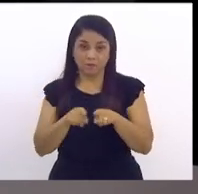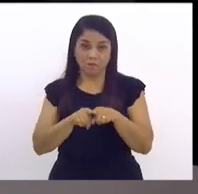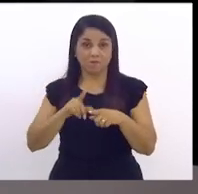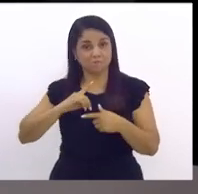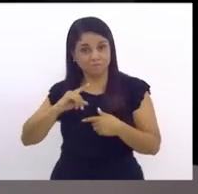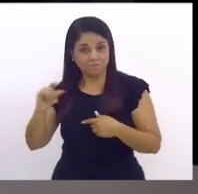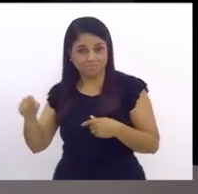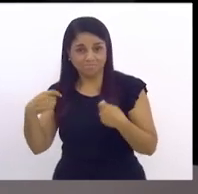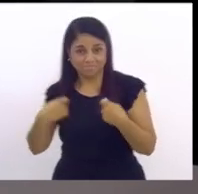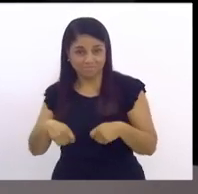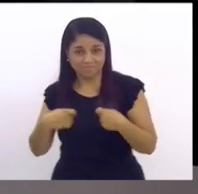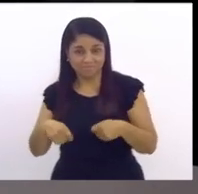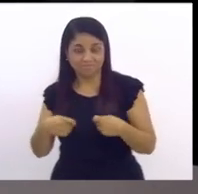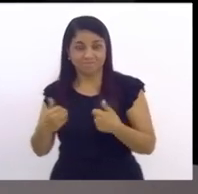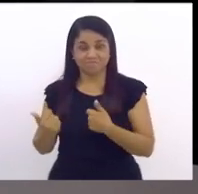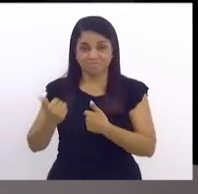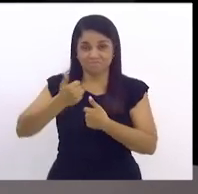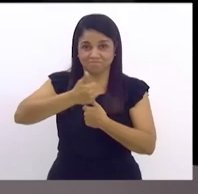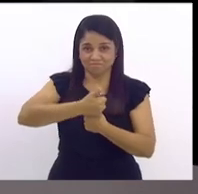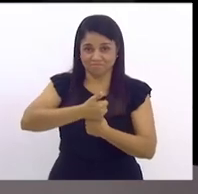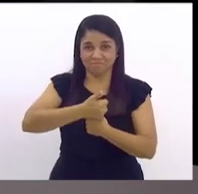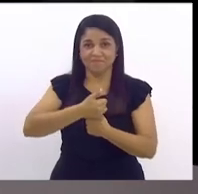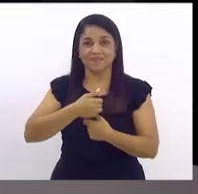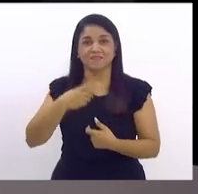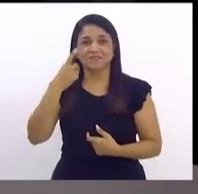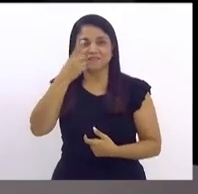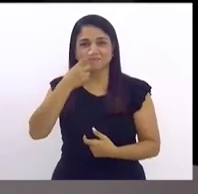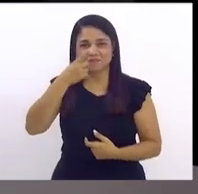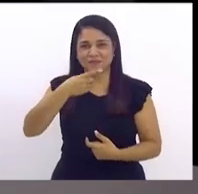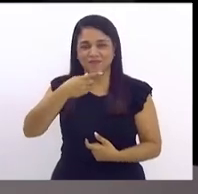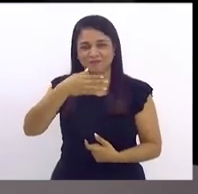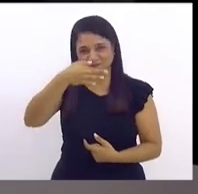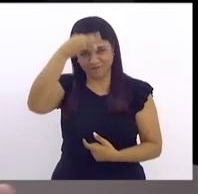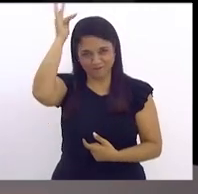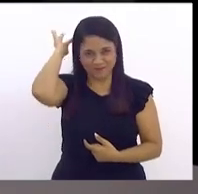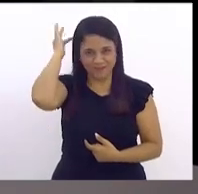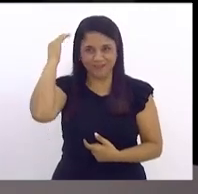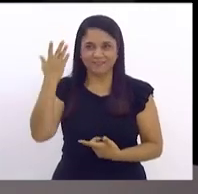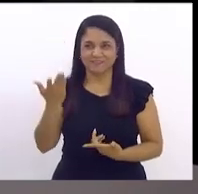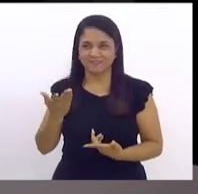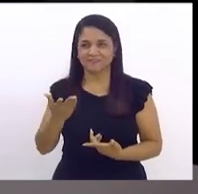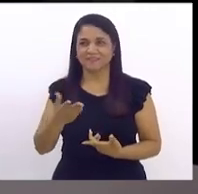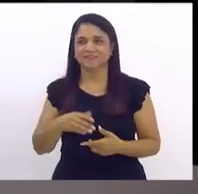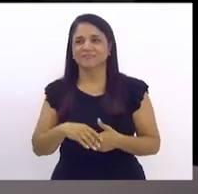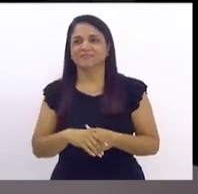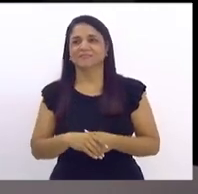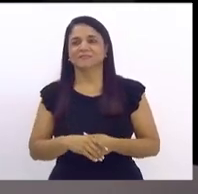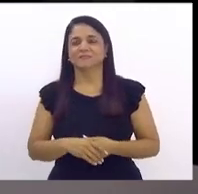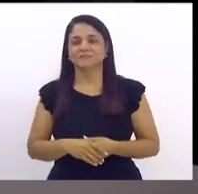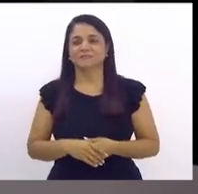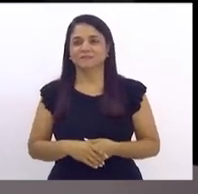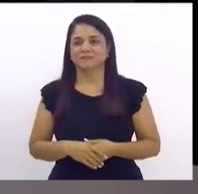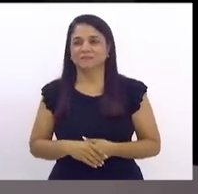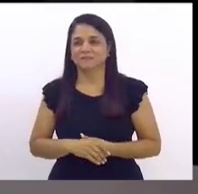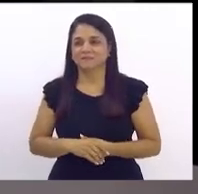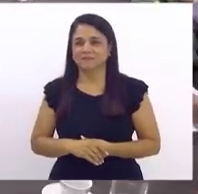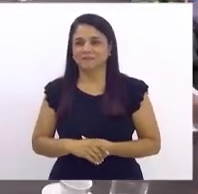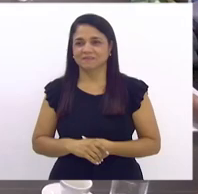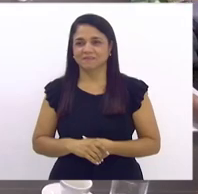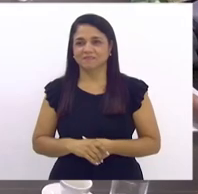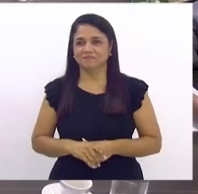queria designar o deputado Fred Pacheco como presidente para tocar os trabalhos. O deputado Rodrigo Amorim já está voltando.